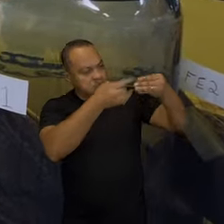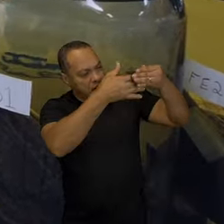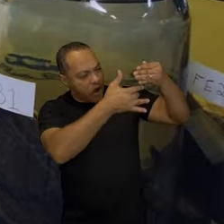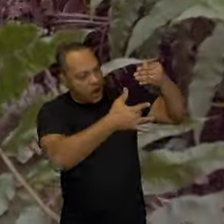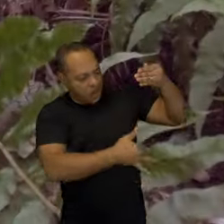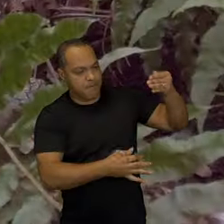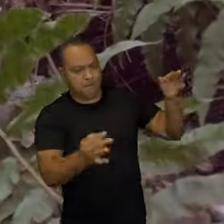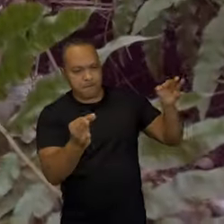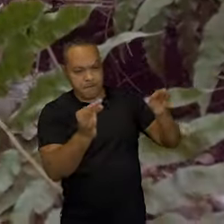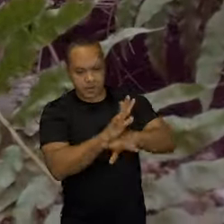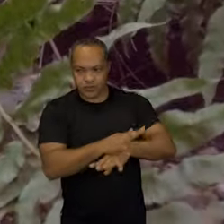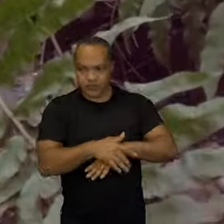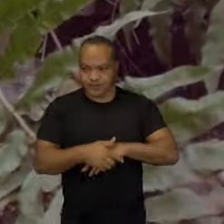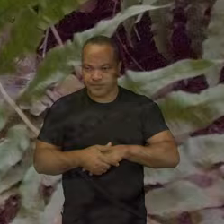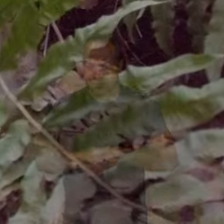completo.